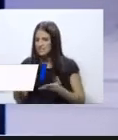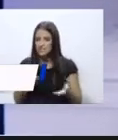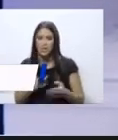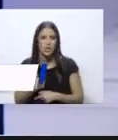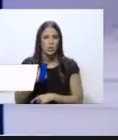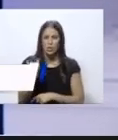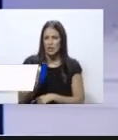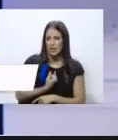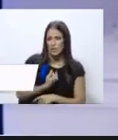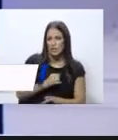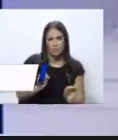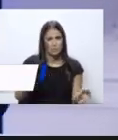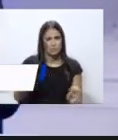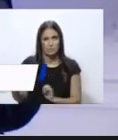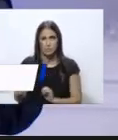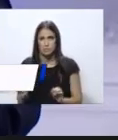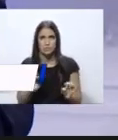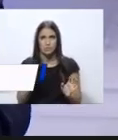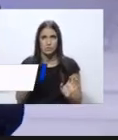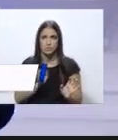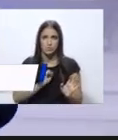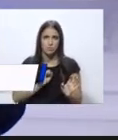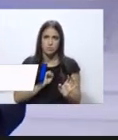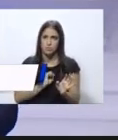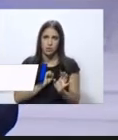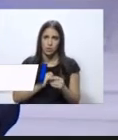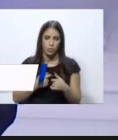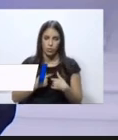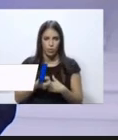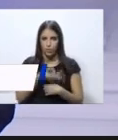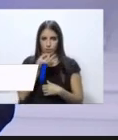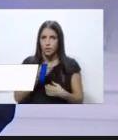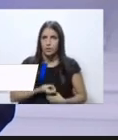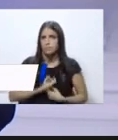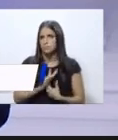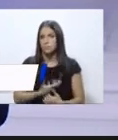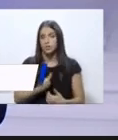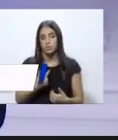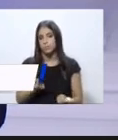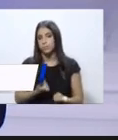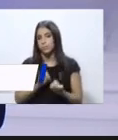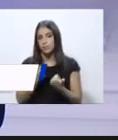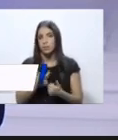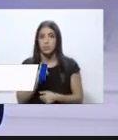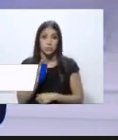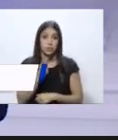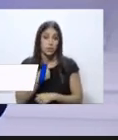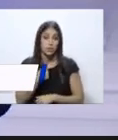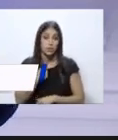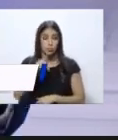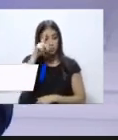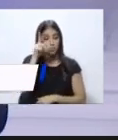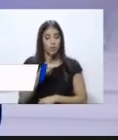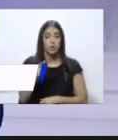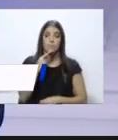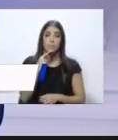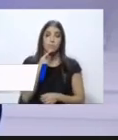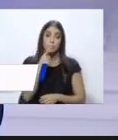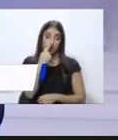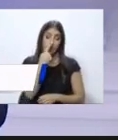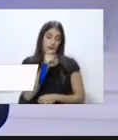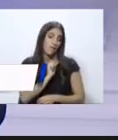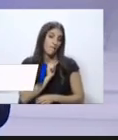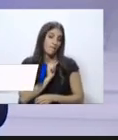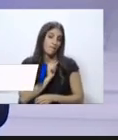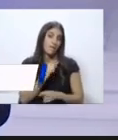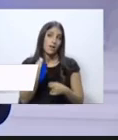minimamente com este... Não é o meu campeonato. Não é mesmo o meu campeonato. Por isso é que o meu dia preferido daquilo que se chama janela